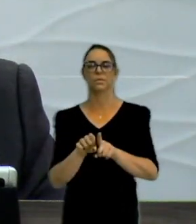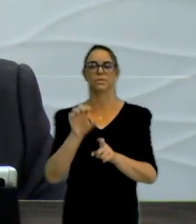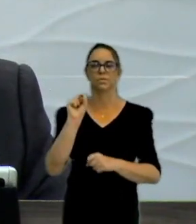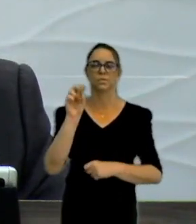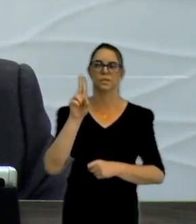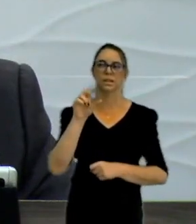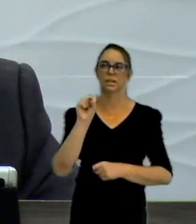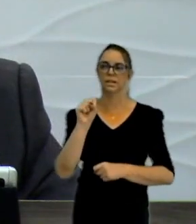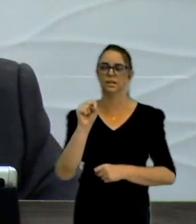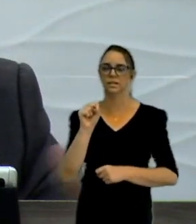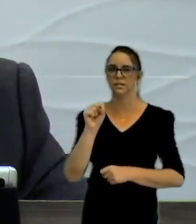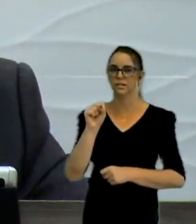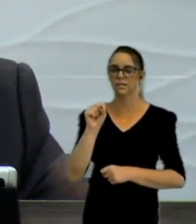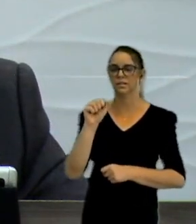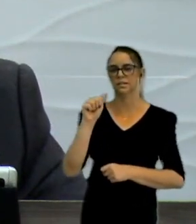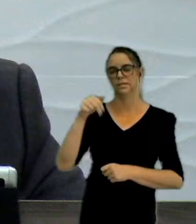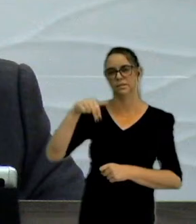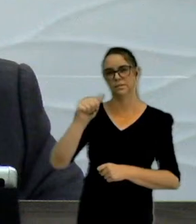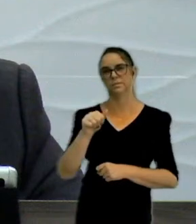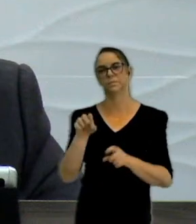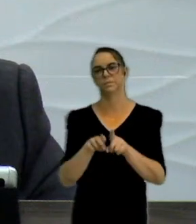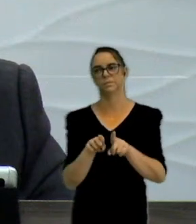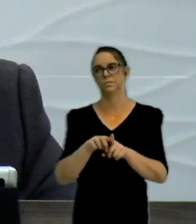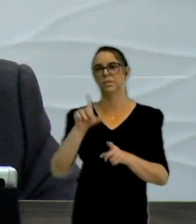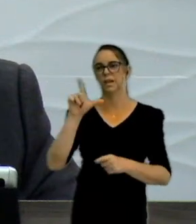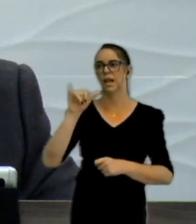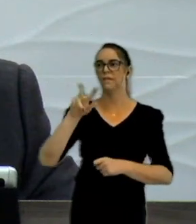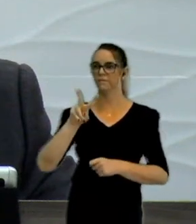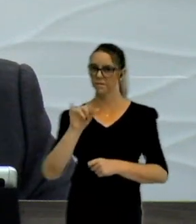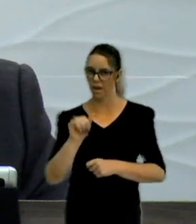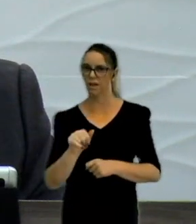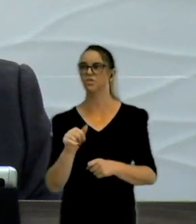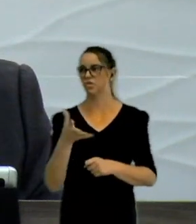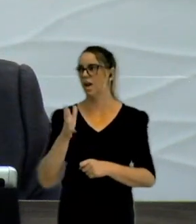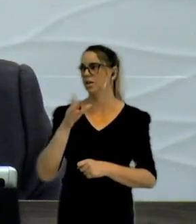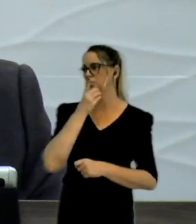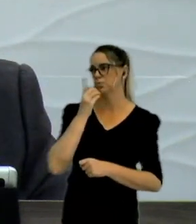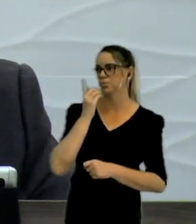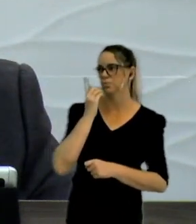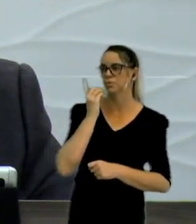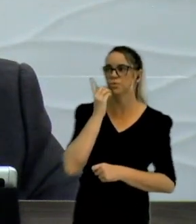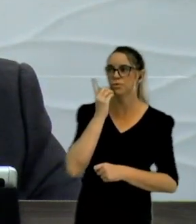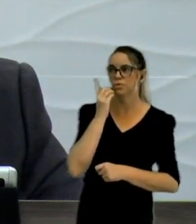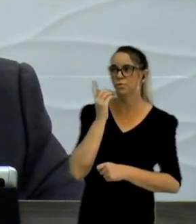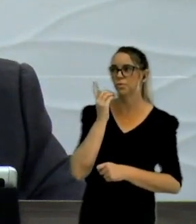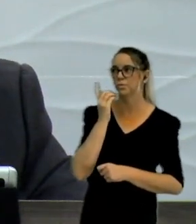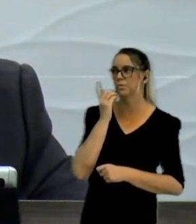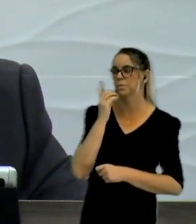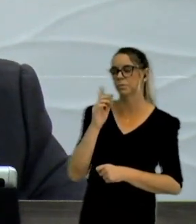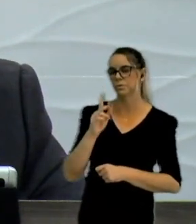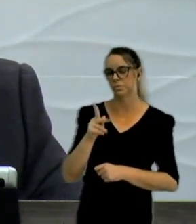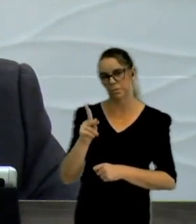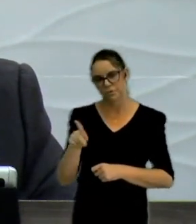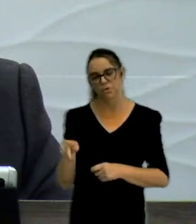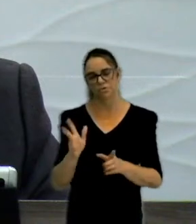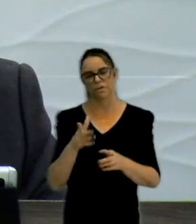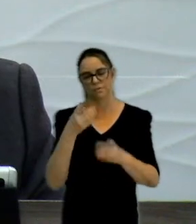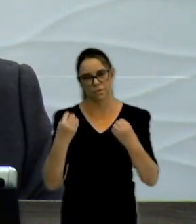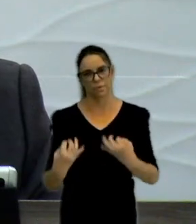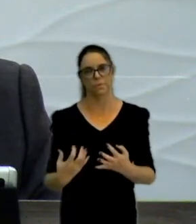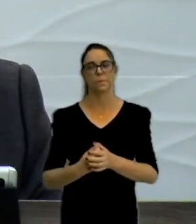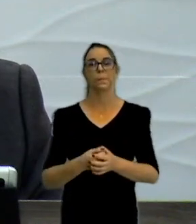Simão, Nívia Calato, já foi colocada aqui pelo colega vereador Diogo, para Wilke